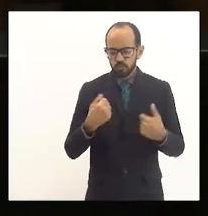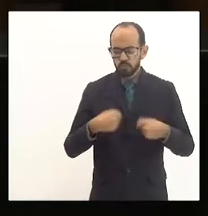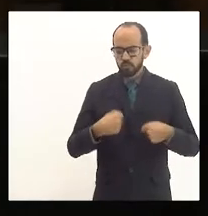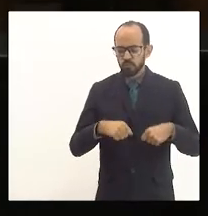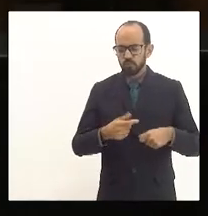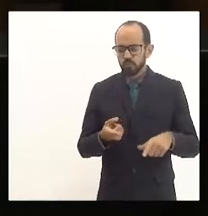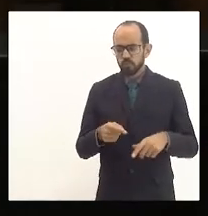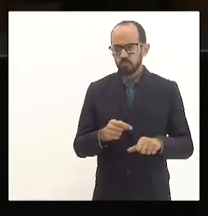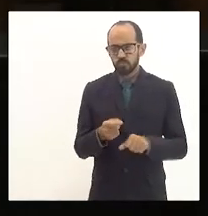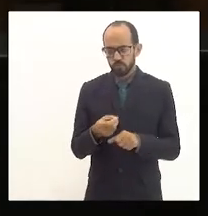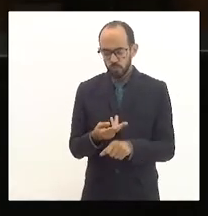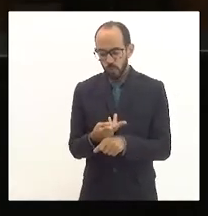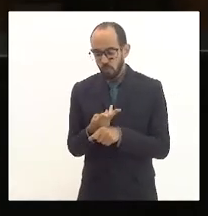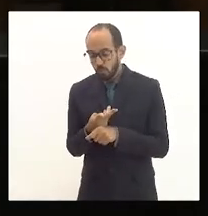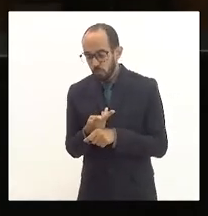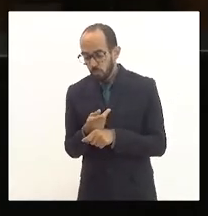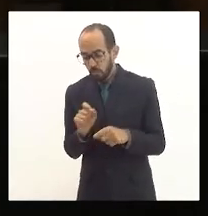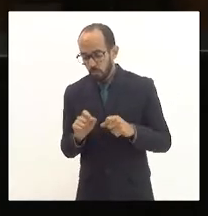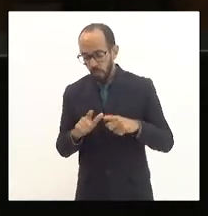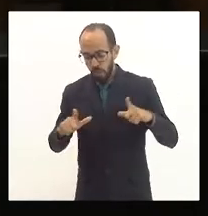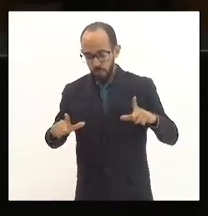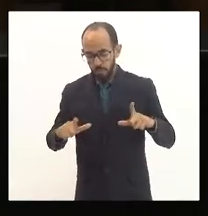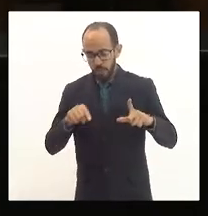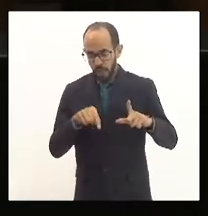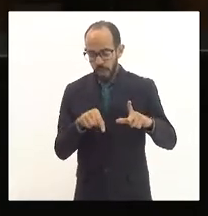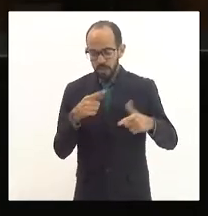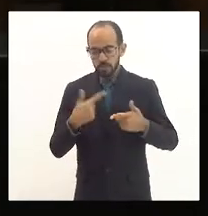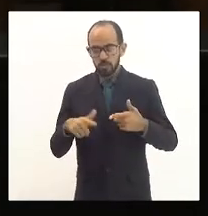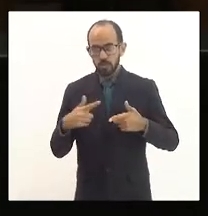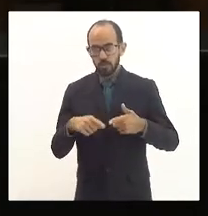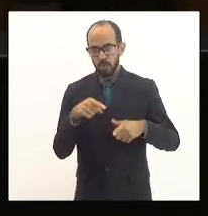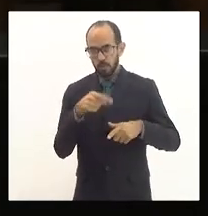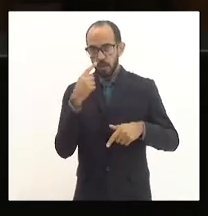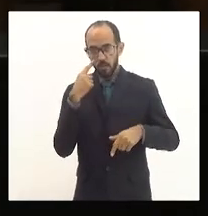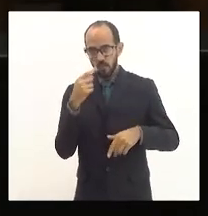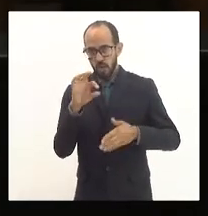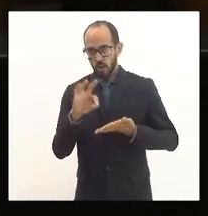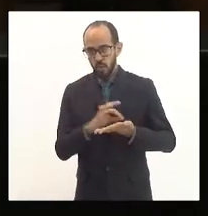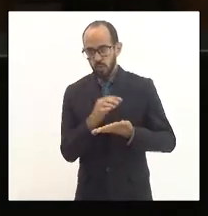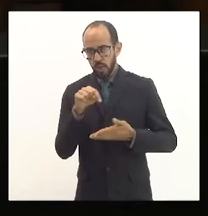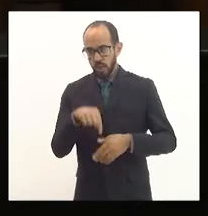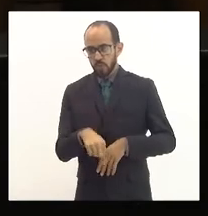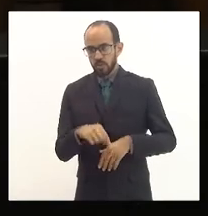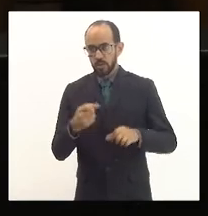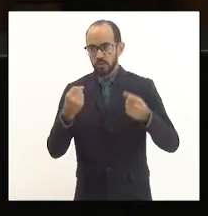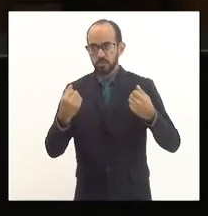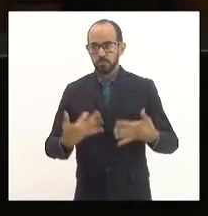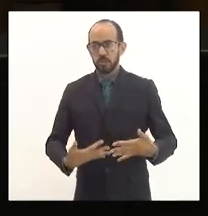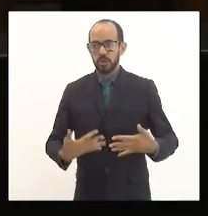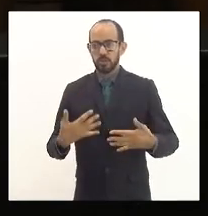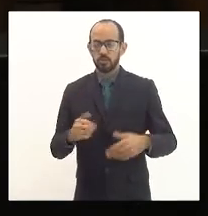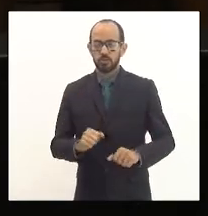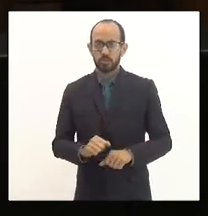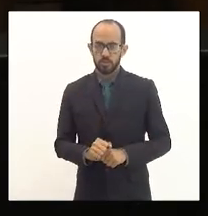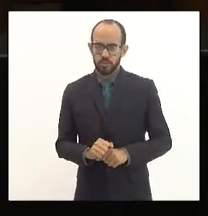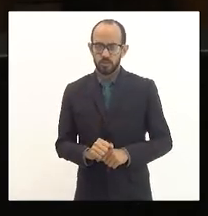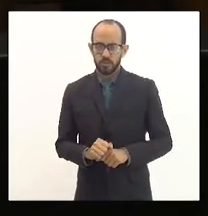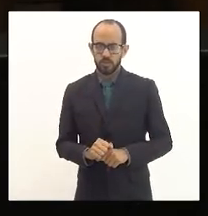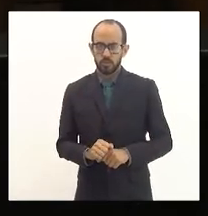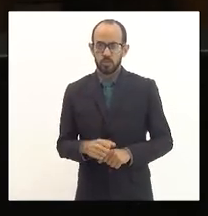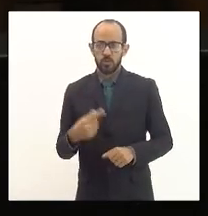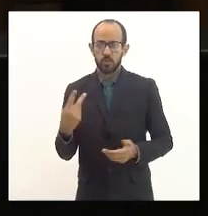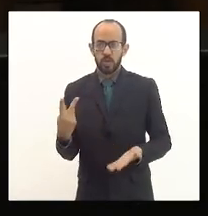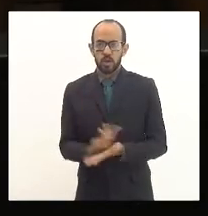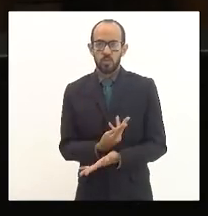muita lupa que a gente consiga olhar esse contrato trazer aqui e explicações para que o dinheiro